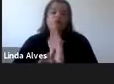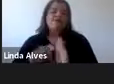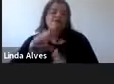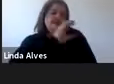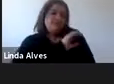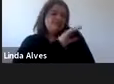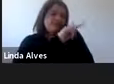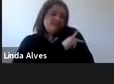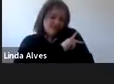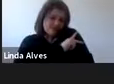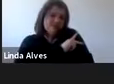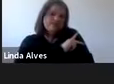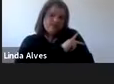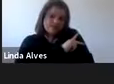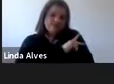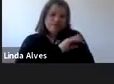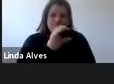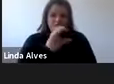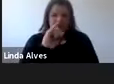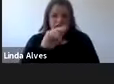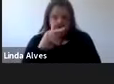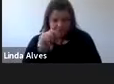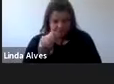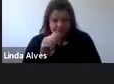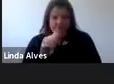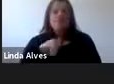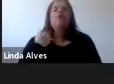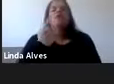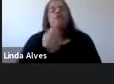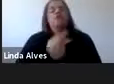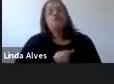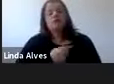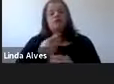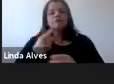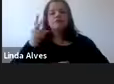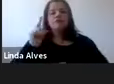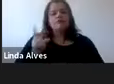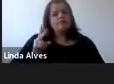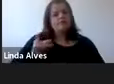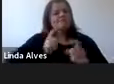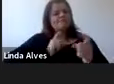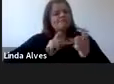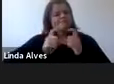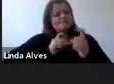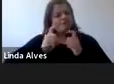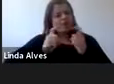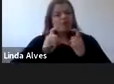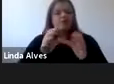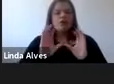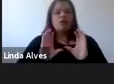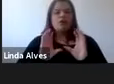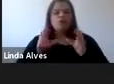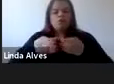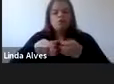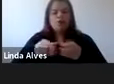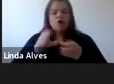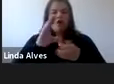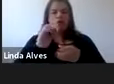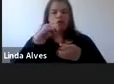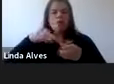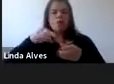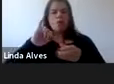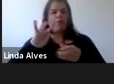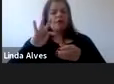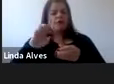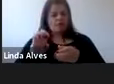reúne regularmente, de acordo com as demandas que nós temos. Esse comitê ele foi fundado no ano de 2004,